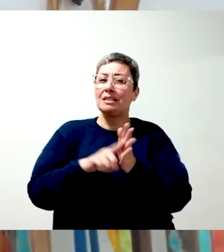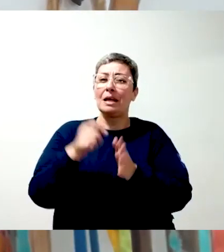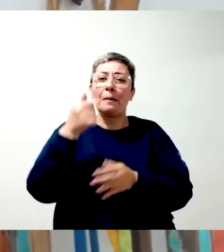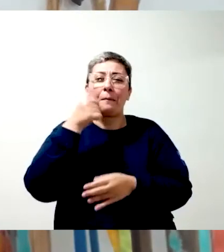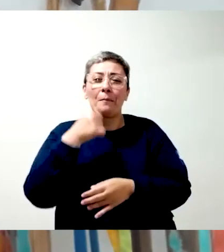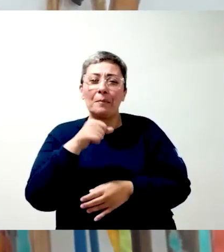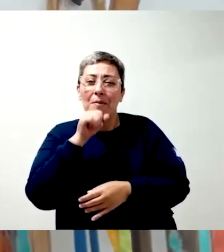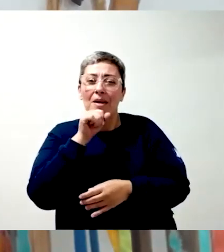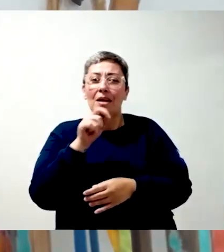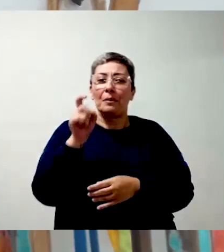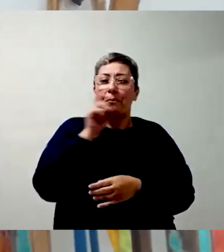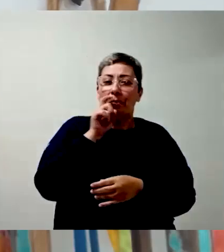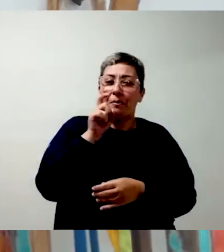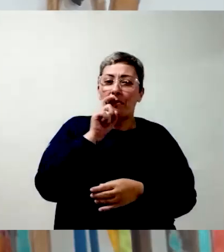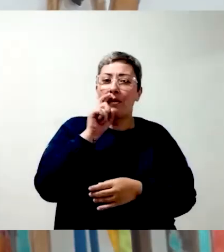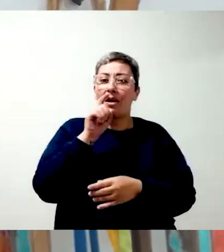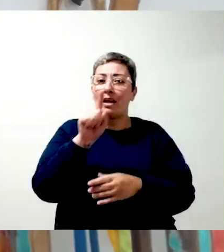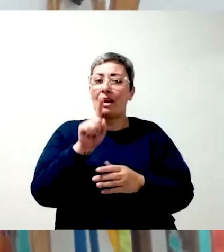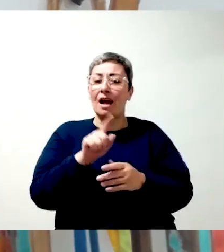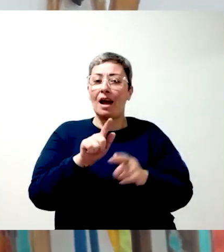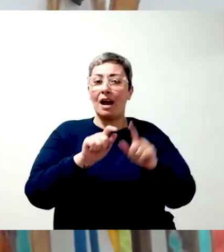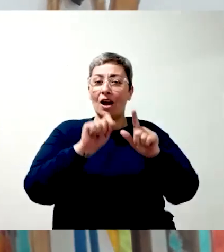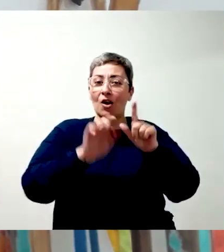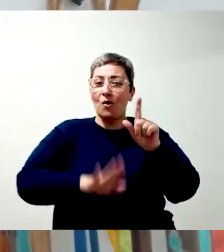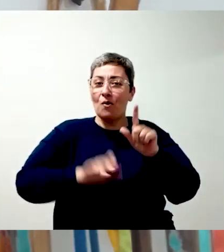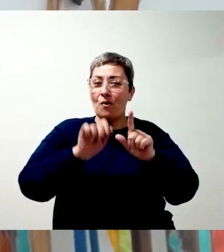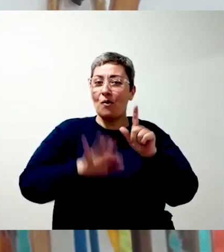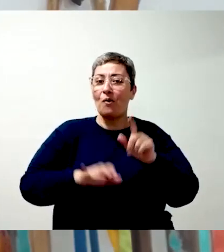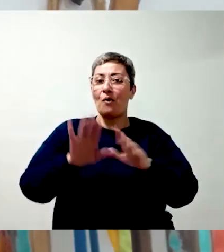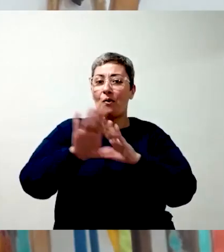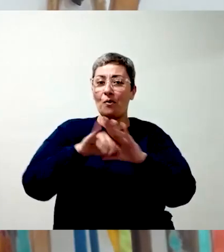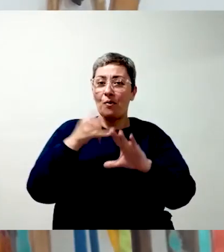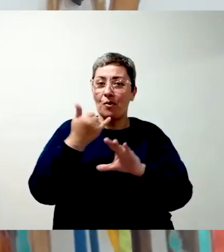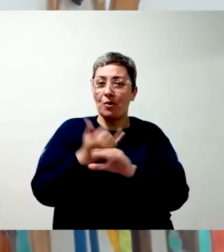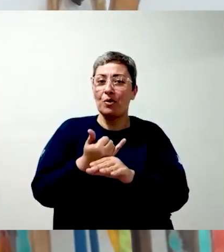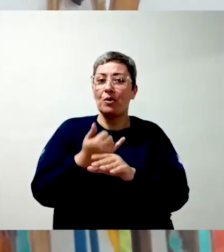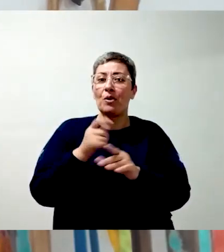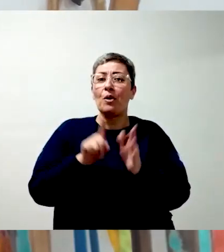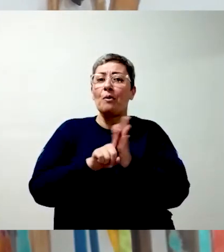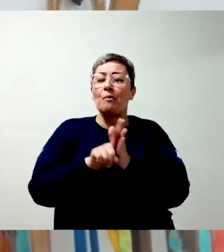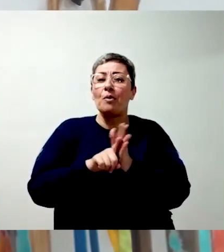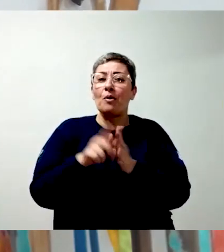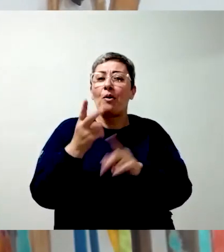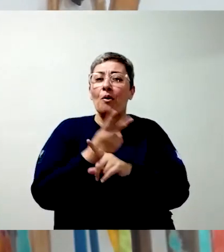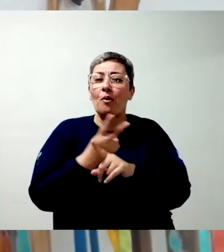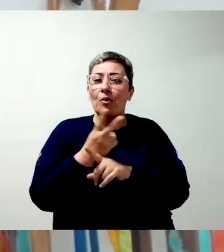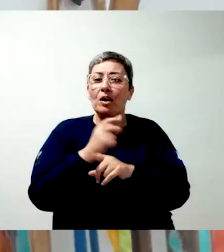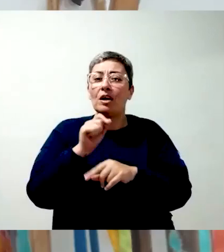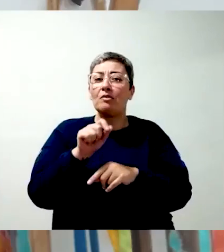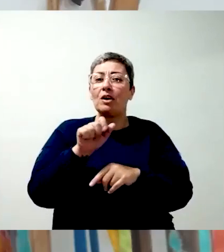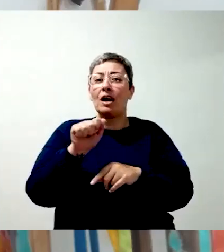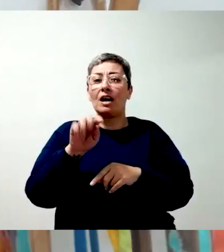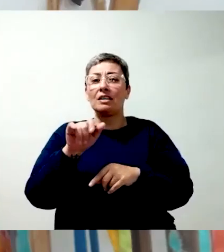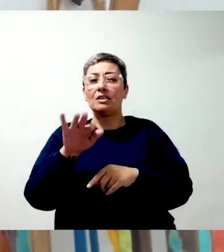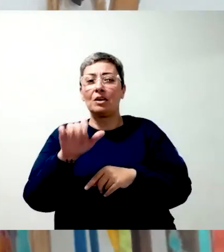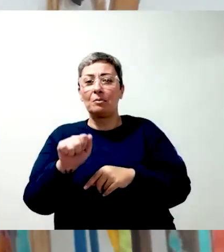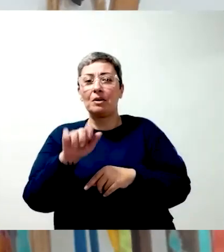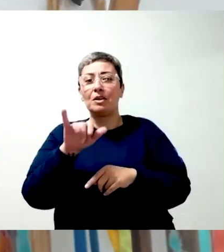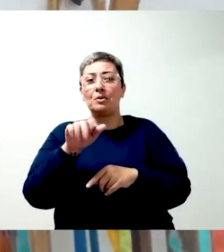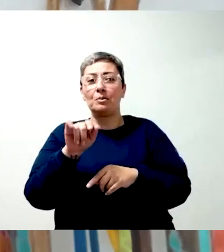Busquem com a mamãe e com o papai, busquem lá no Google, no YouTube, procurem quem foi Atahualpa